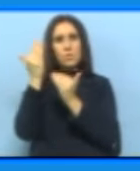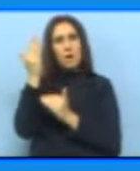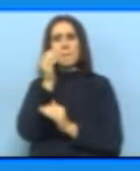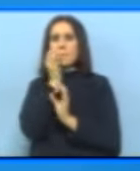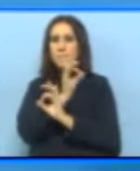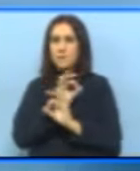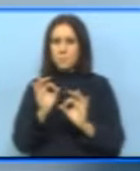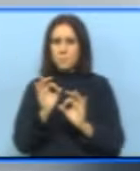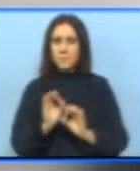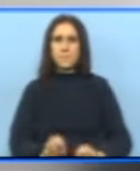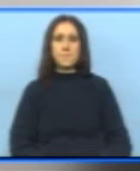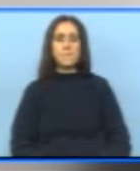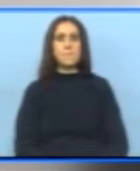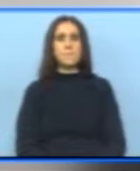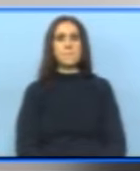perfeito.